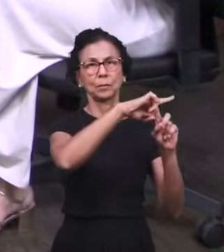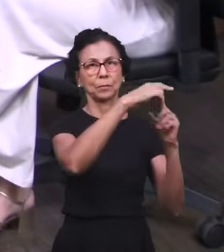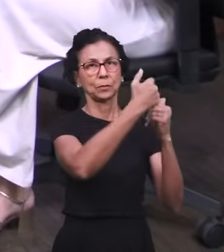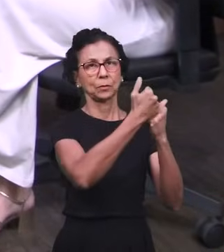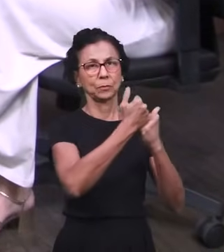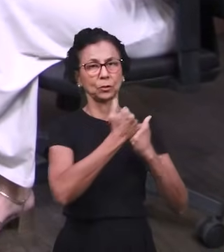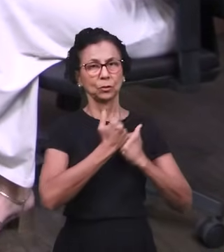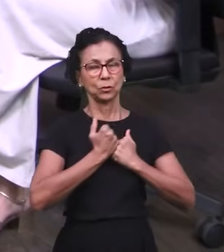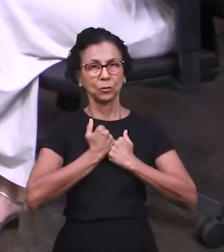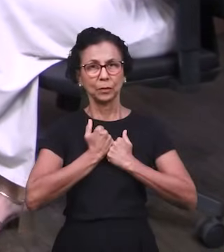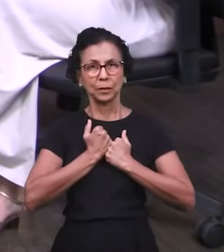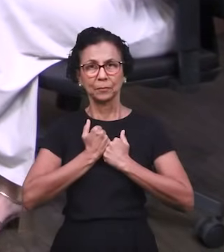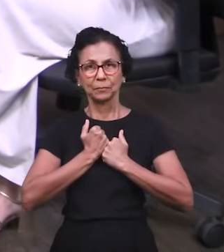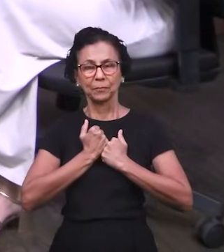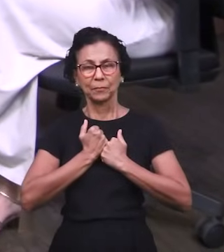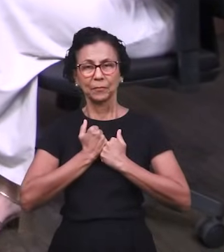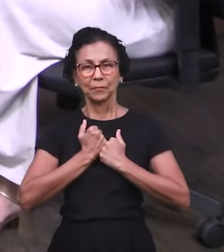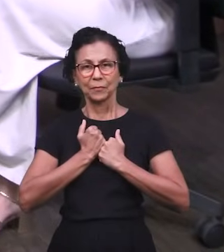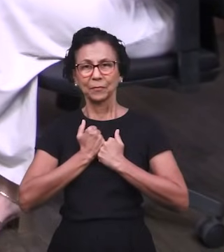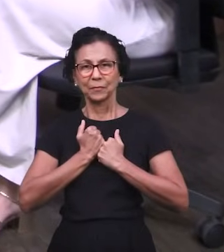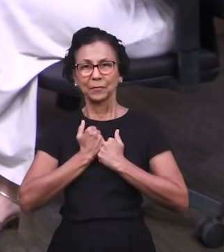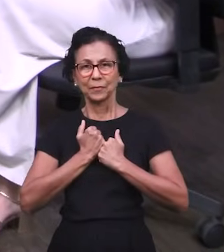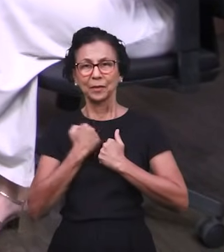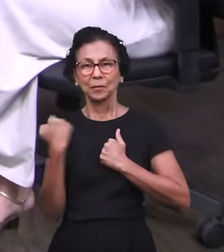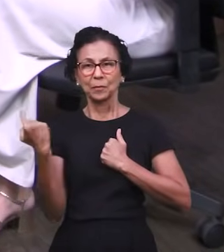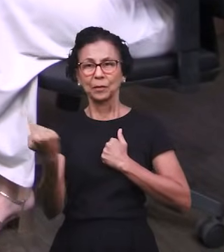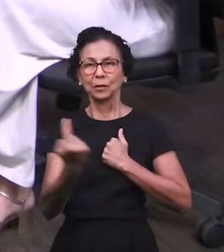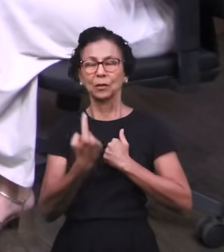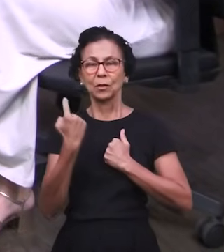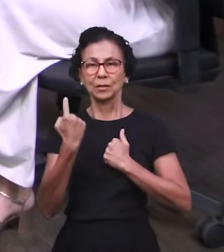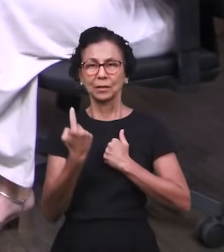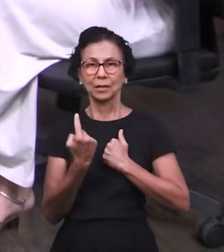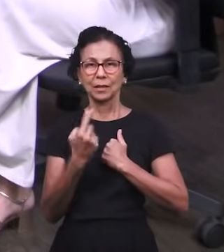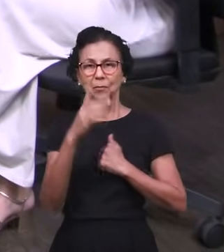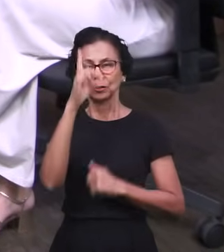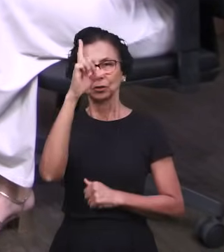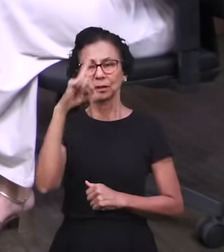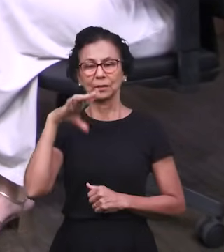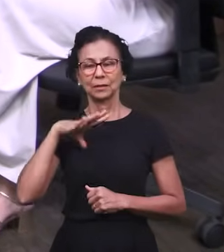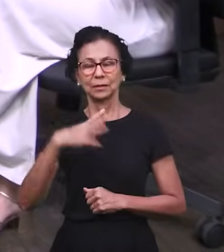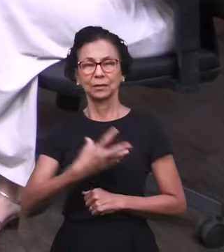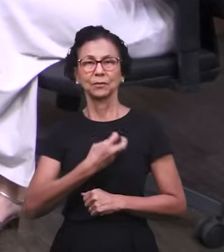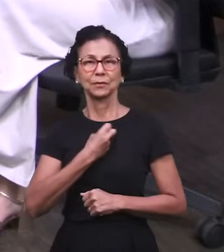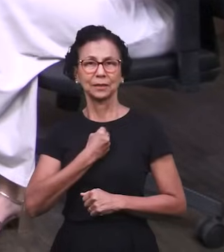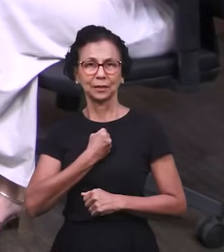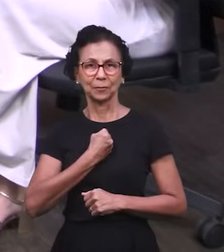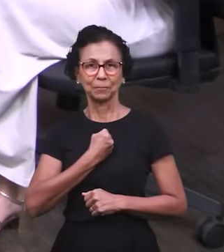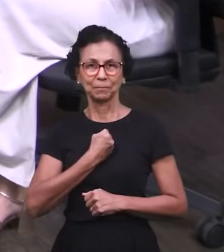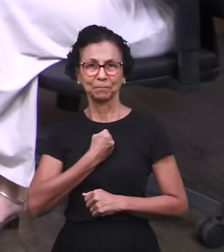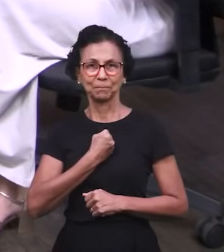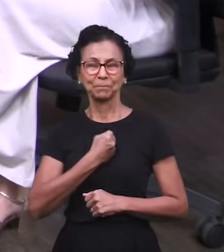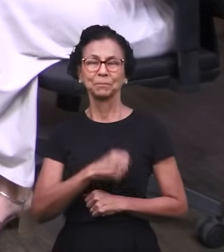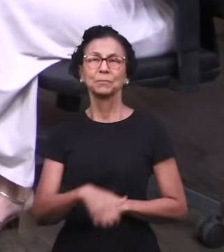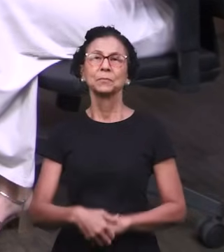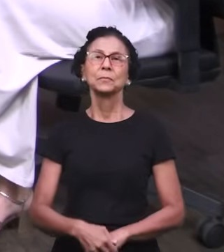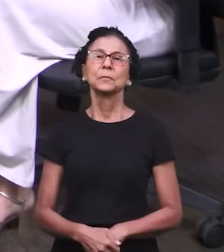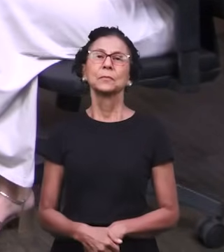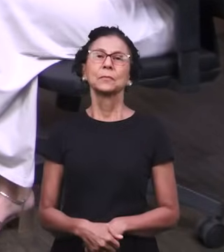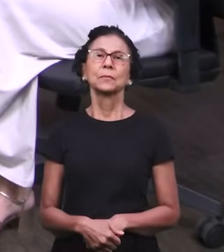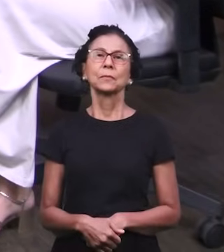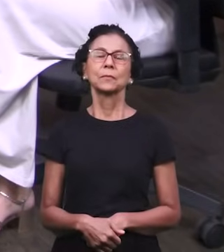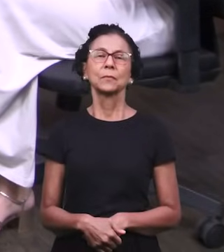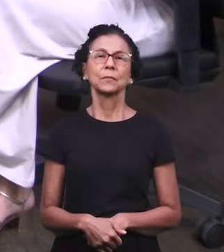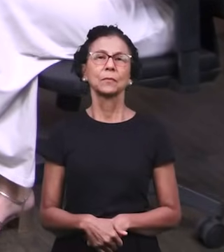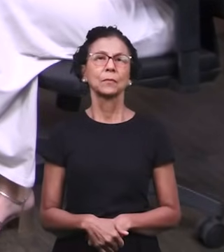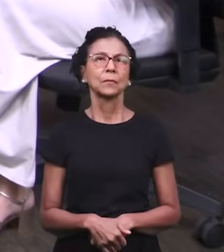aspecto interessante, Fernando, naquilo que você acabou de dizer, e ressaltou, reforçou isso, inclusive, que não foi um